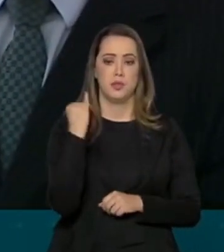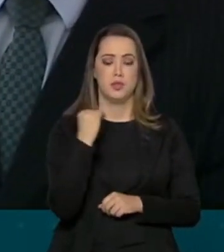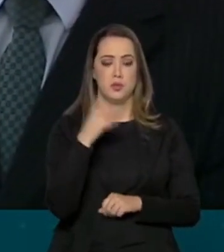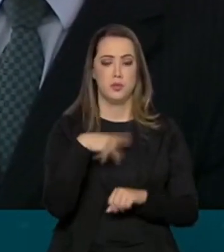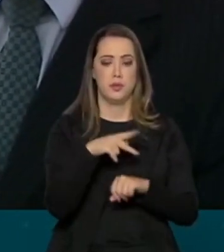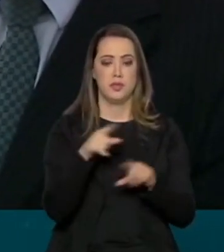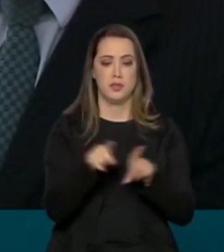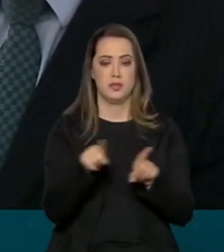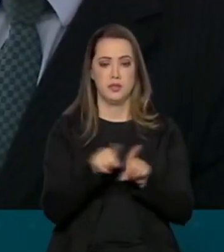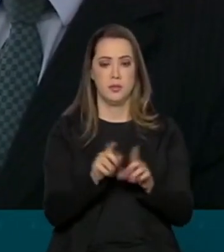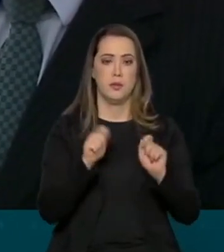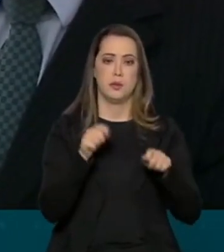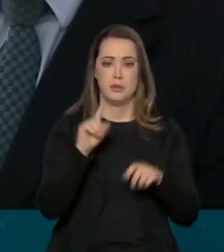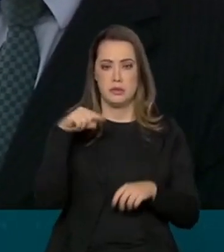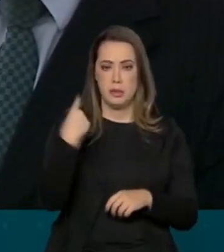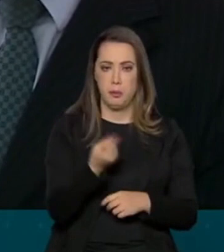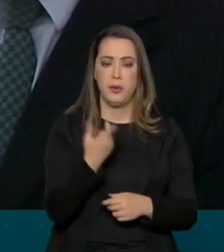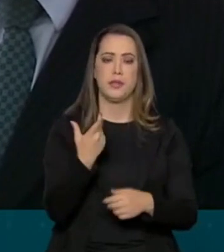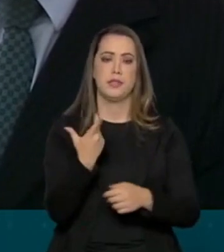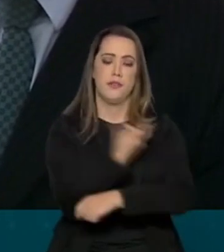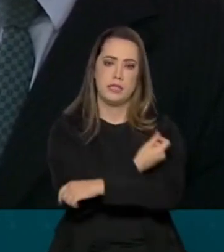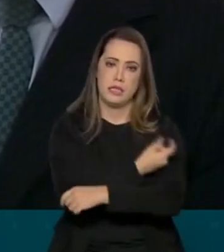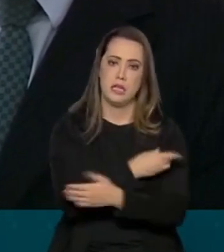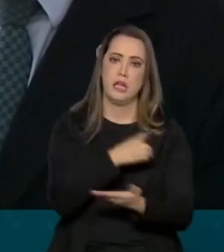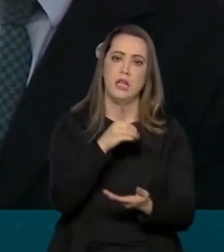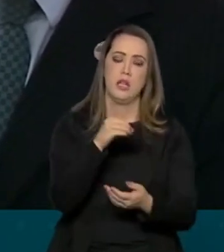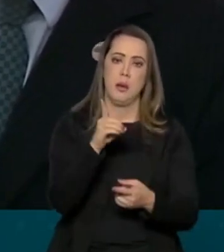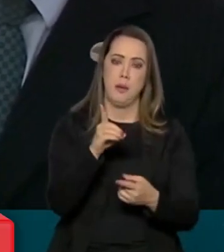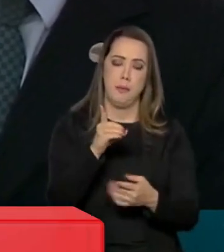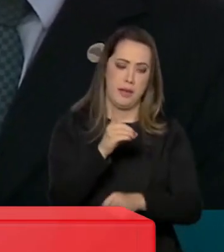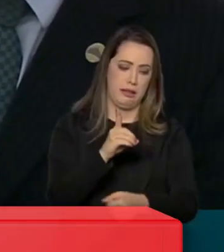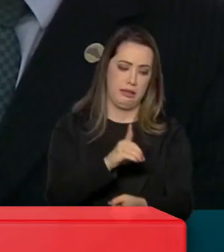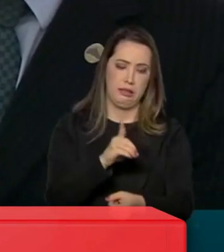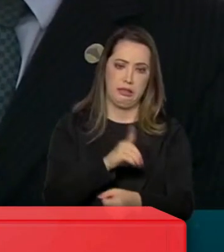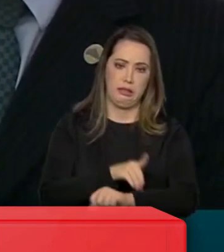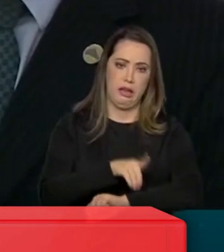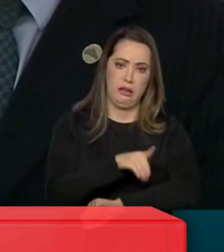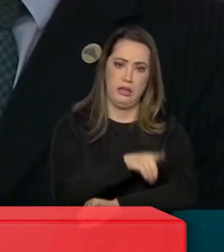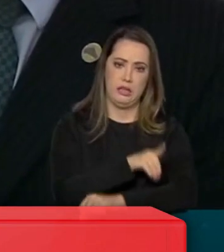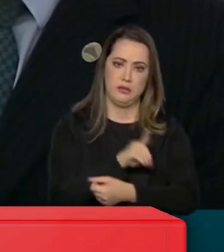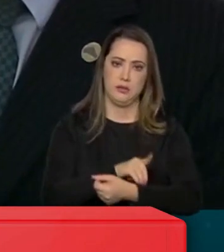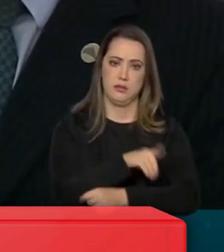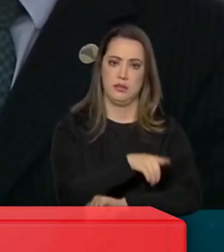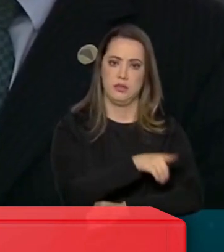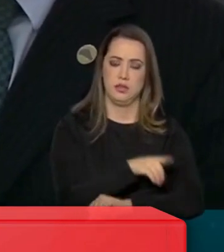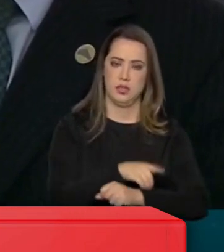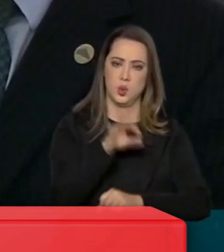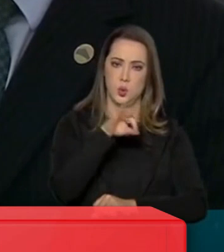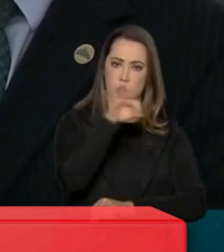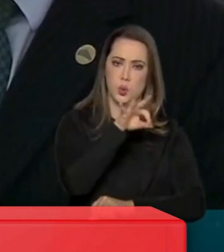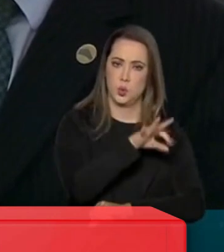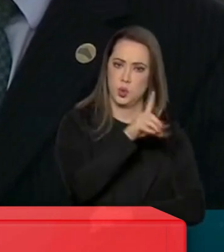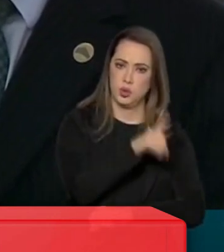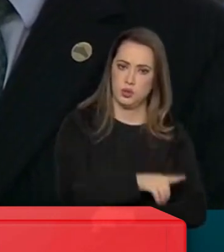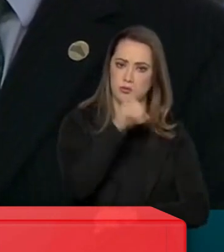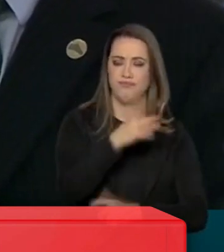permite vacinas para dengue, depois tendo essas tecnologias para dengue, chikungunya, doenças negligenciadas. Então, tudo isso tem ficado no